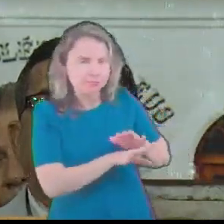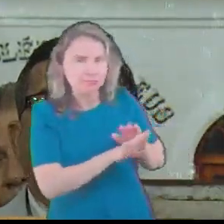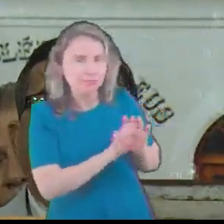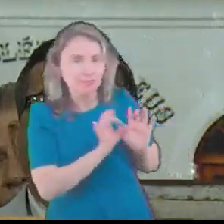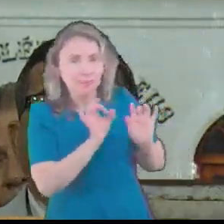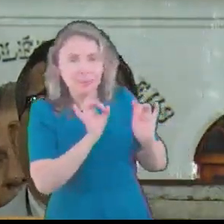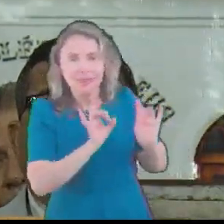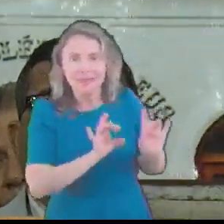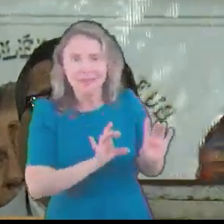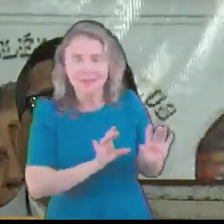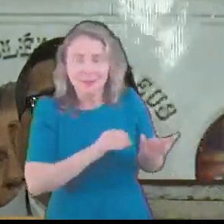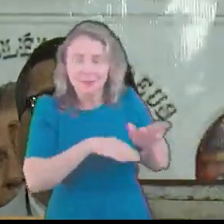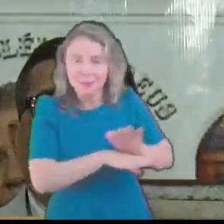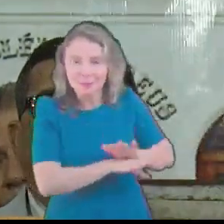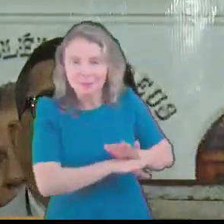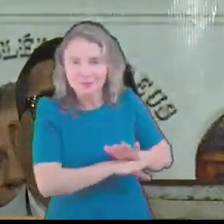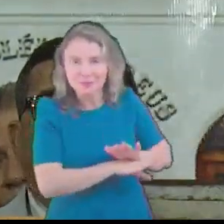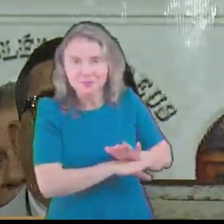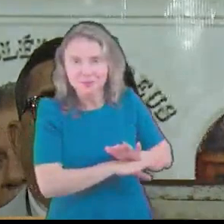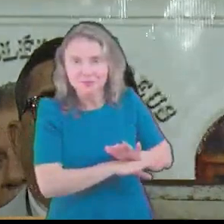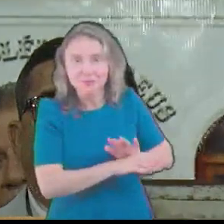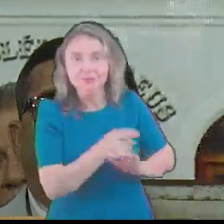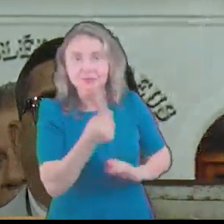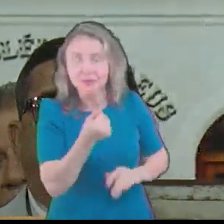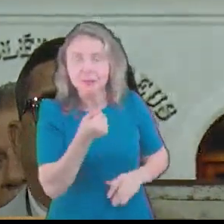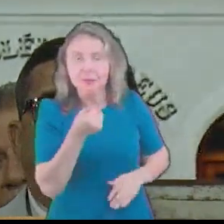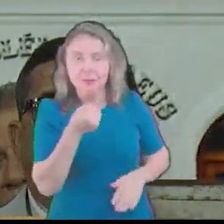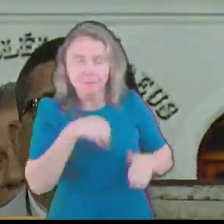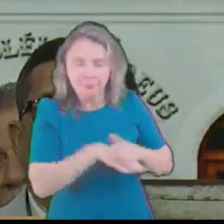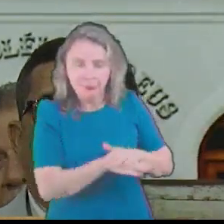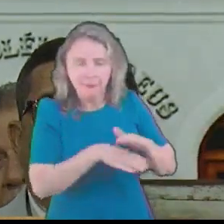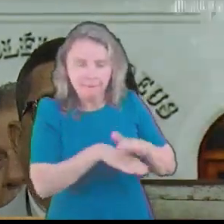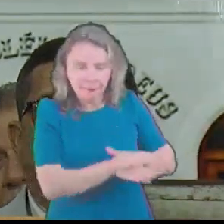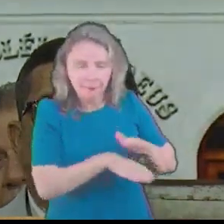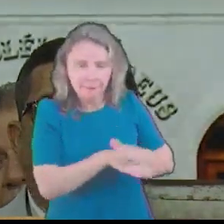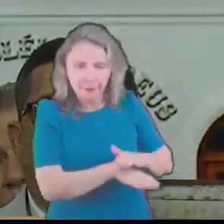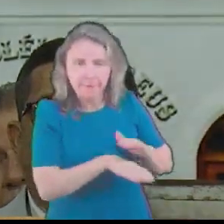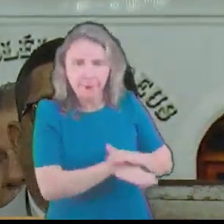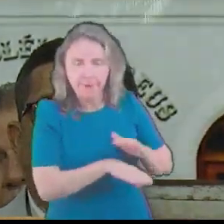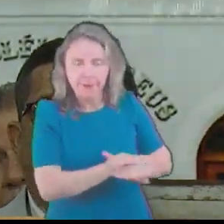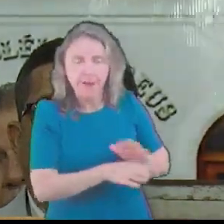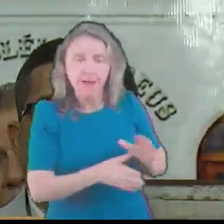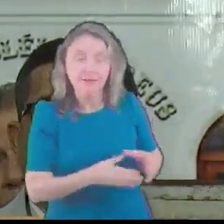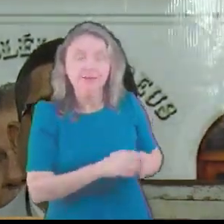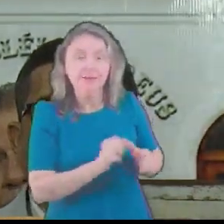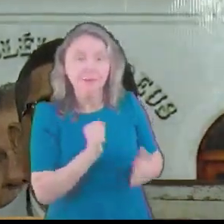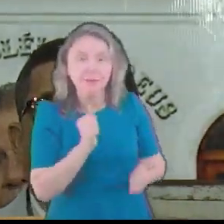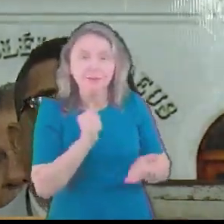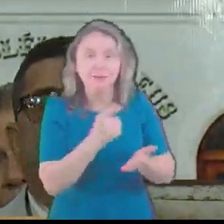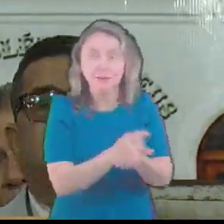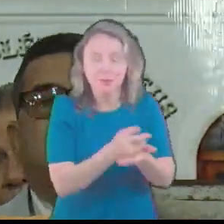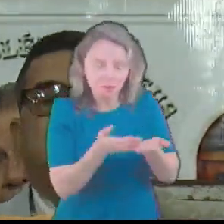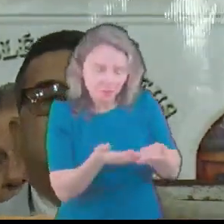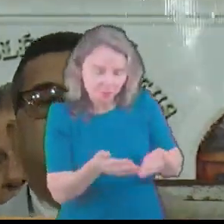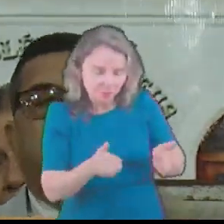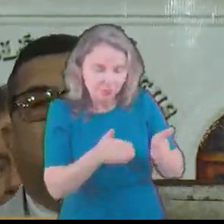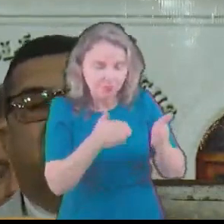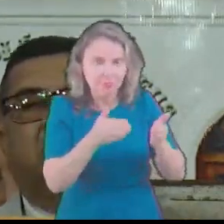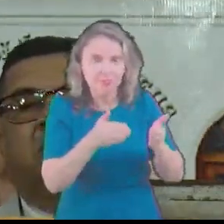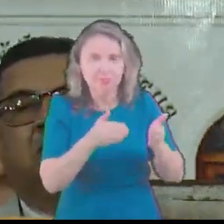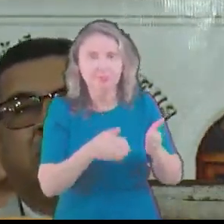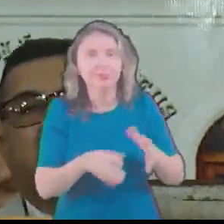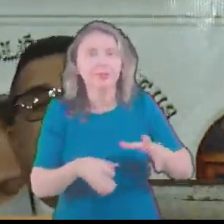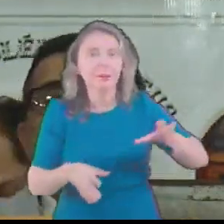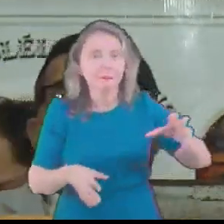alguma coisa. Ela guardou, ela juntou dinheiro o ano todinho, o dinheiro de um ano de salário, e ela vai quebrar